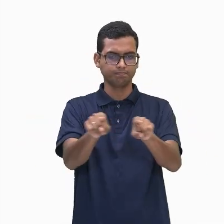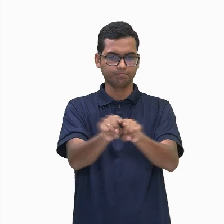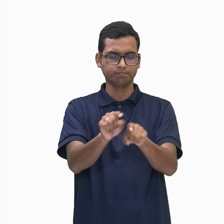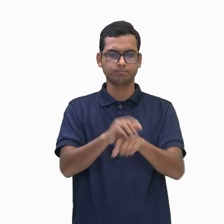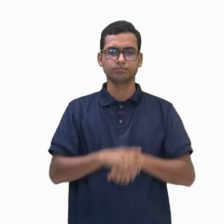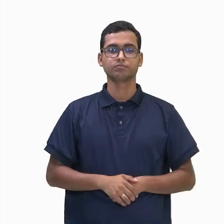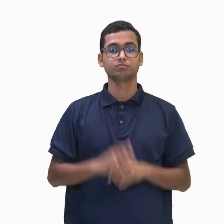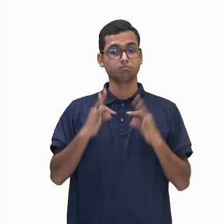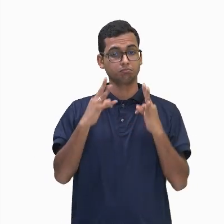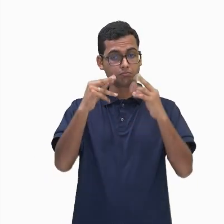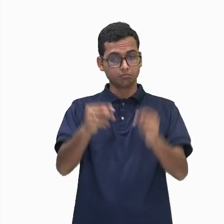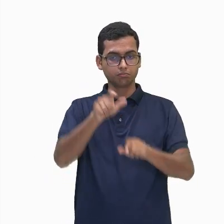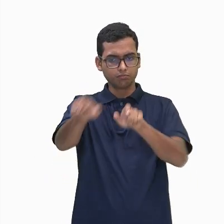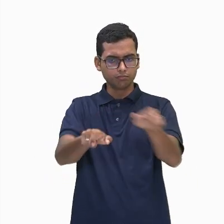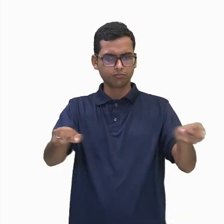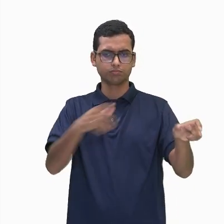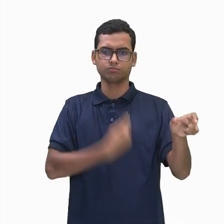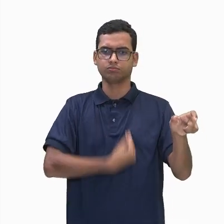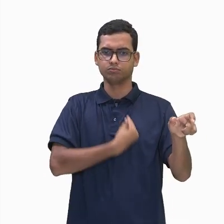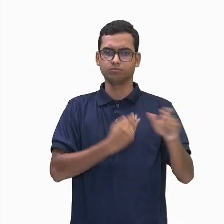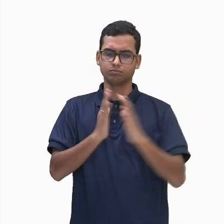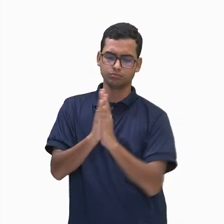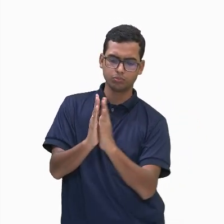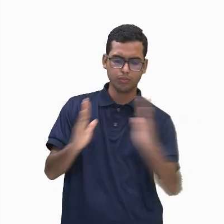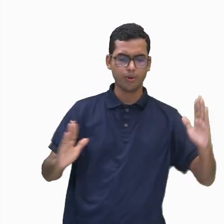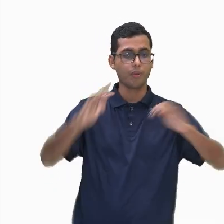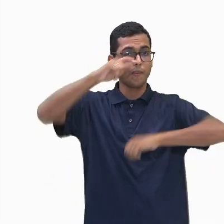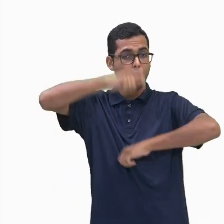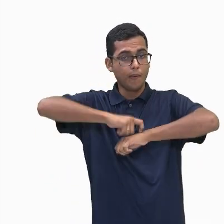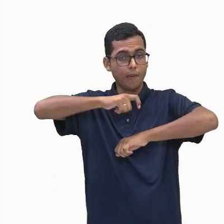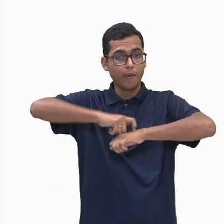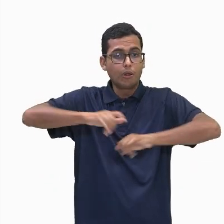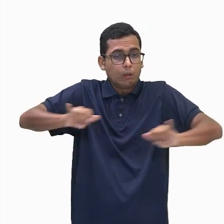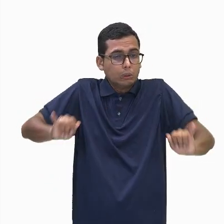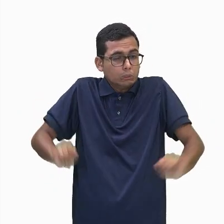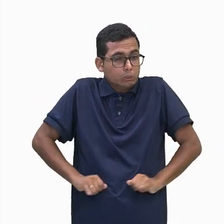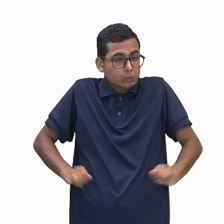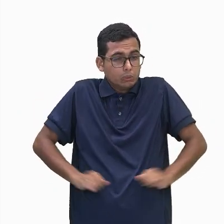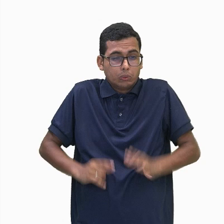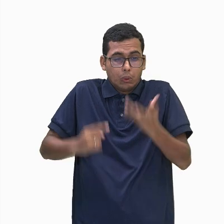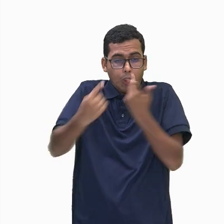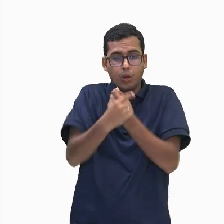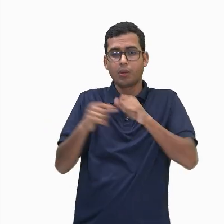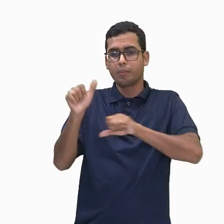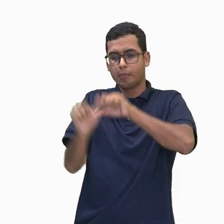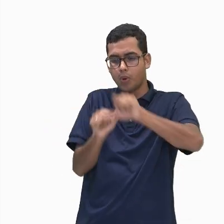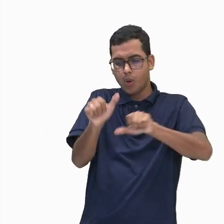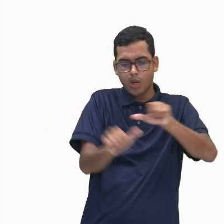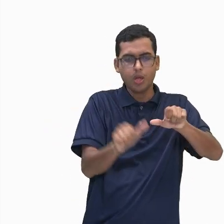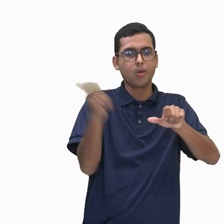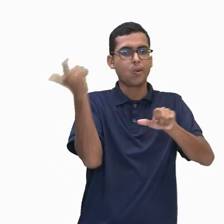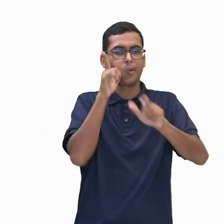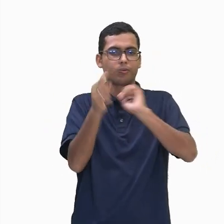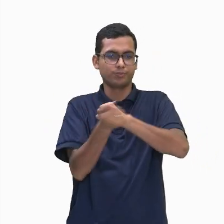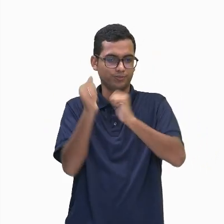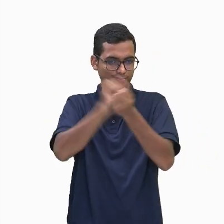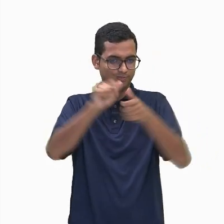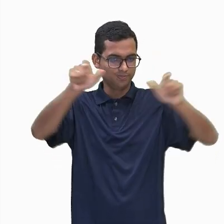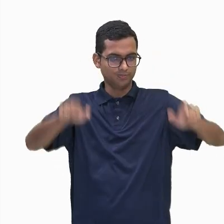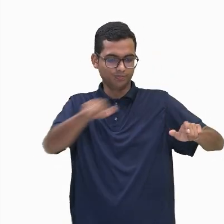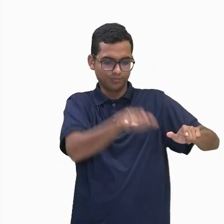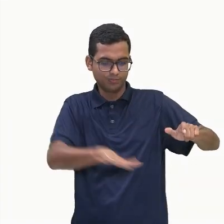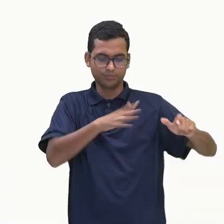Todos os seres vivos, ao longo do tempo, eles vão sofrendo modificações para poder se adaptarem